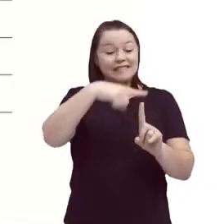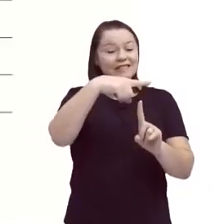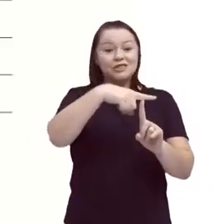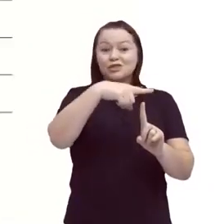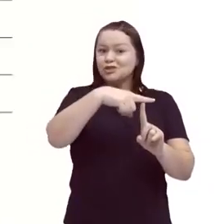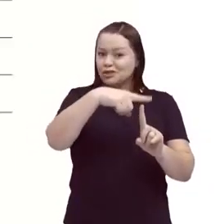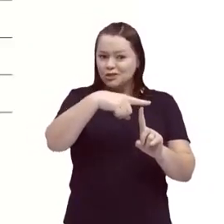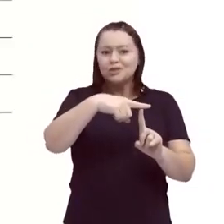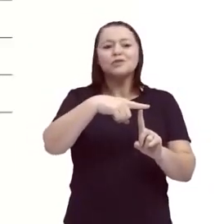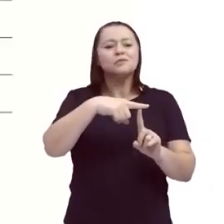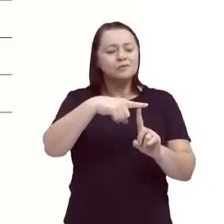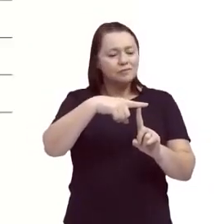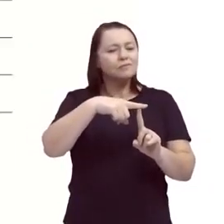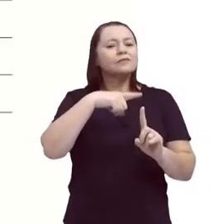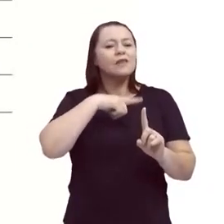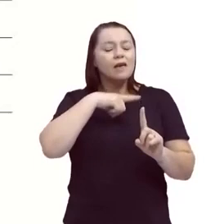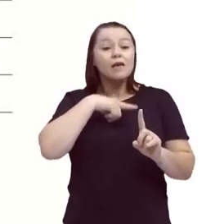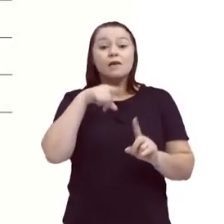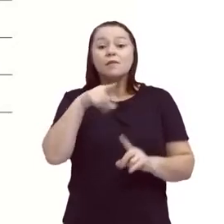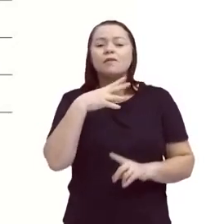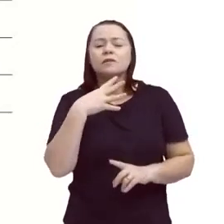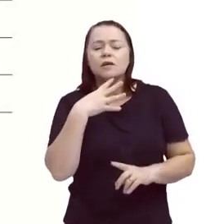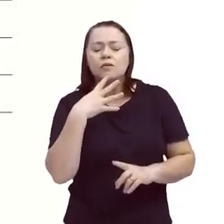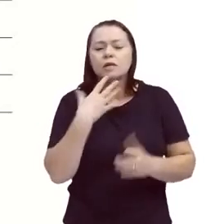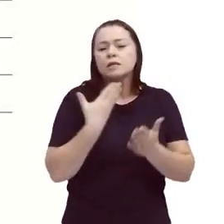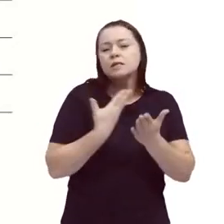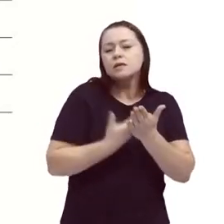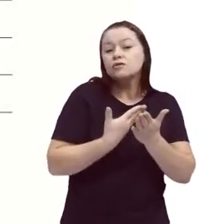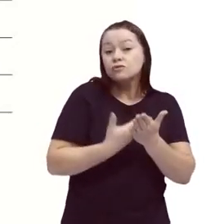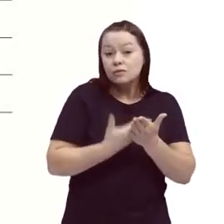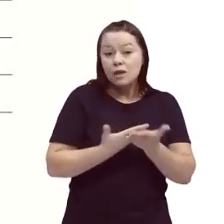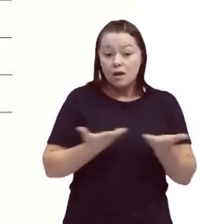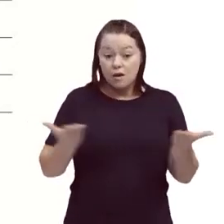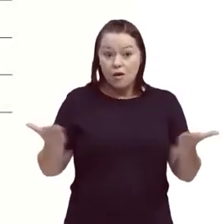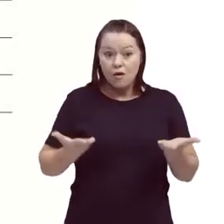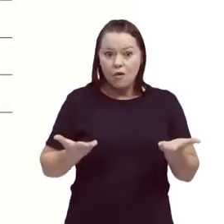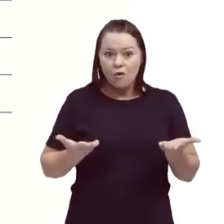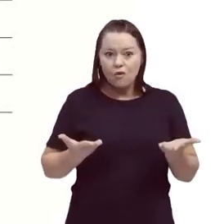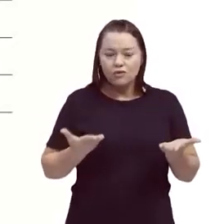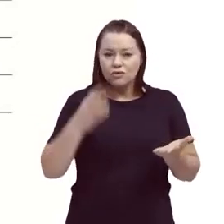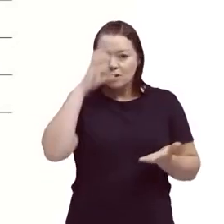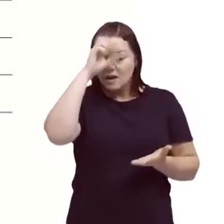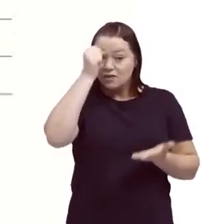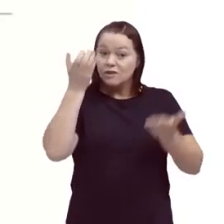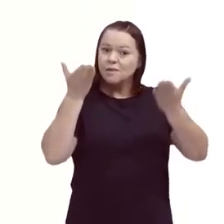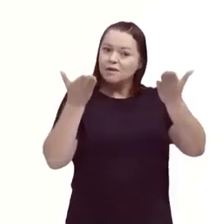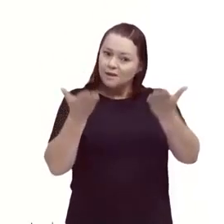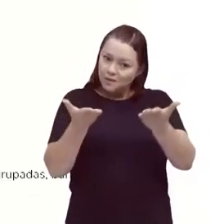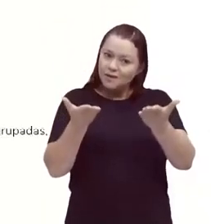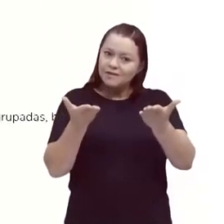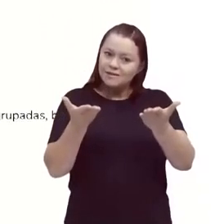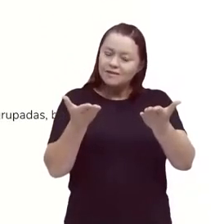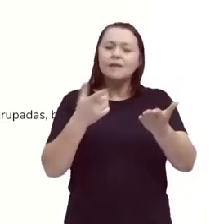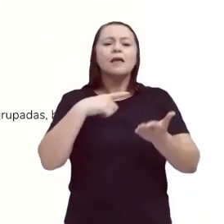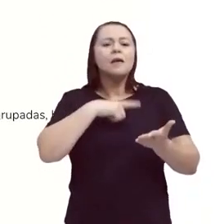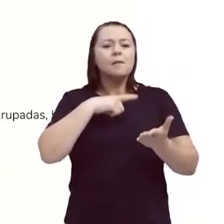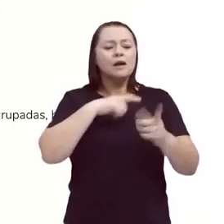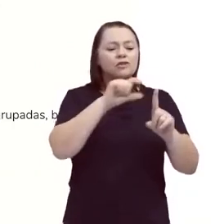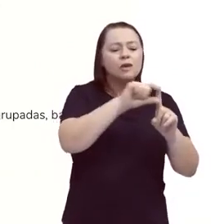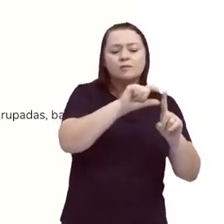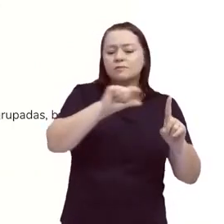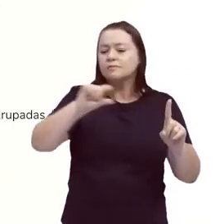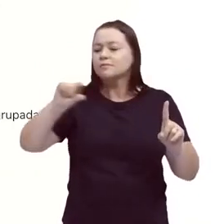vai ter todo tipo de gráfico. Bom, vimos na aula de hoje o quê? Esse tipo aí, ó, o gráfico de coluna. Mas também nós temos o quê,